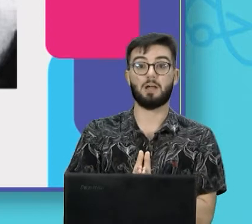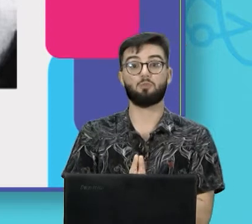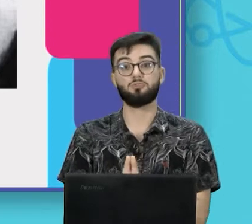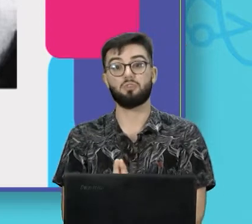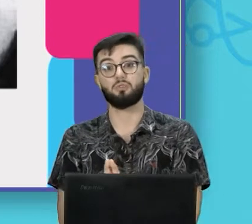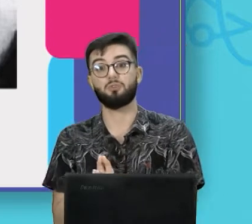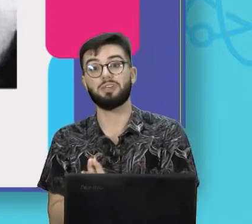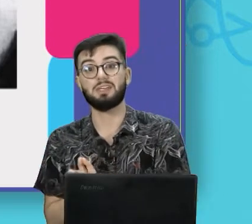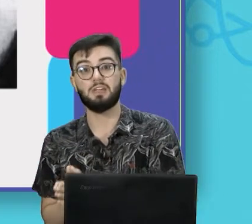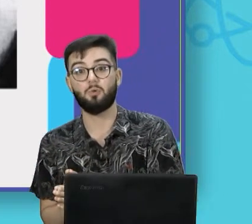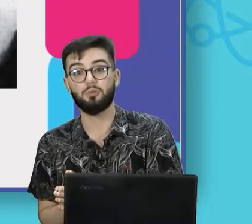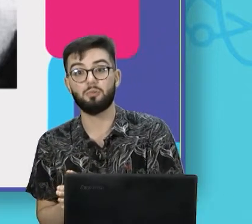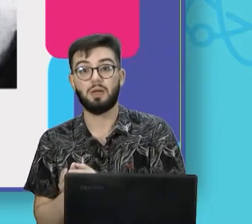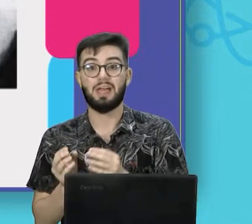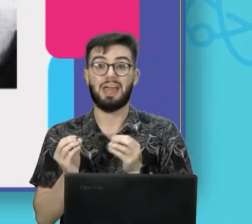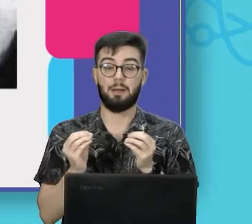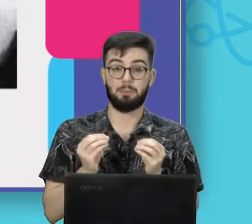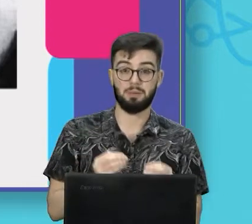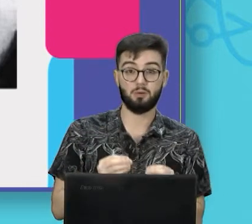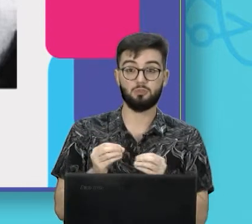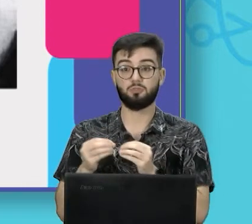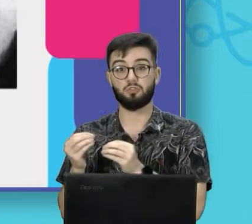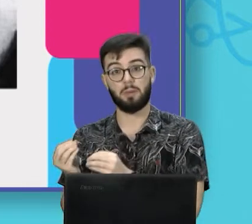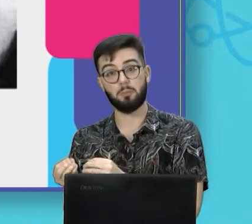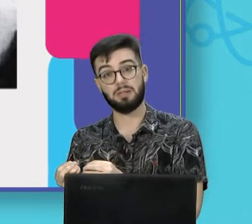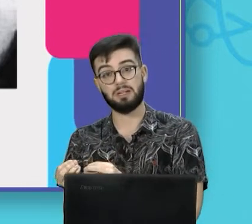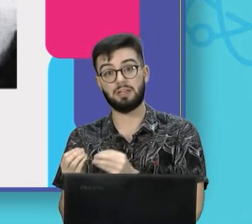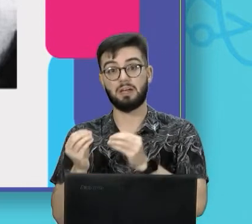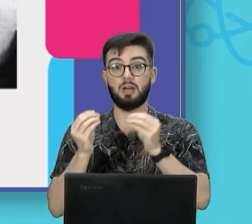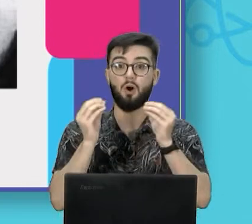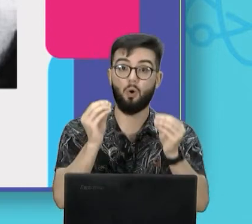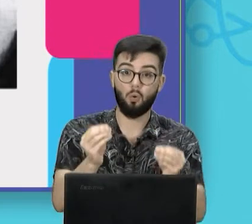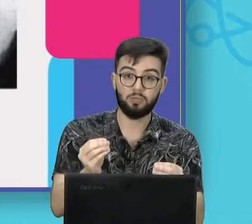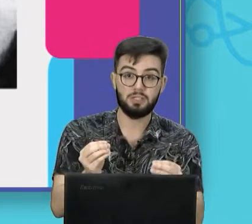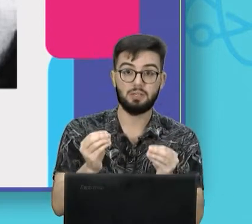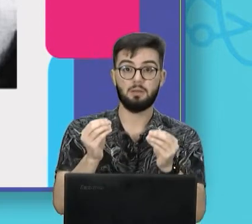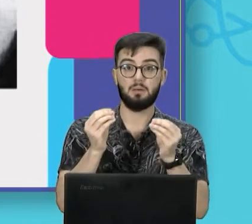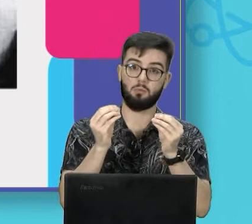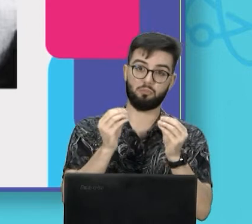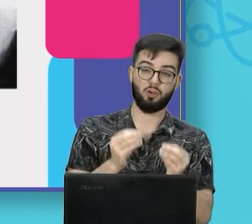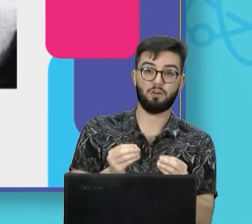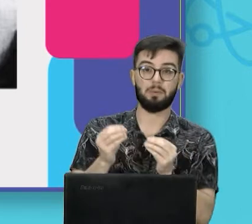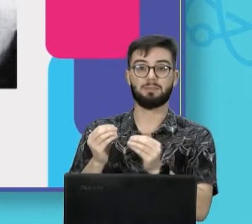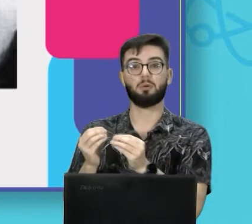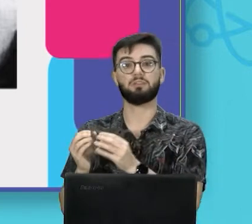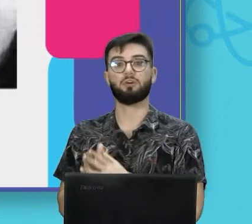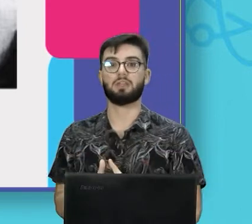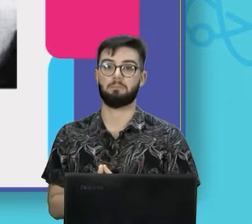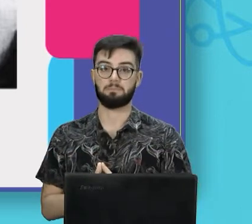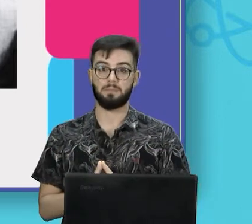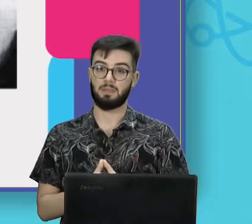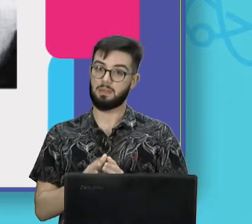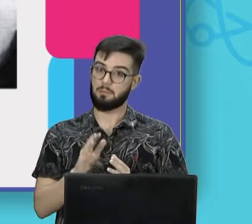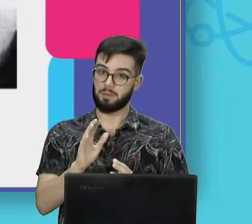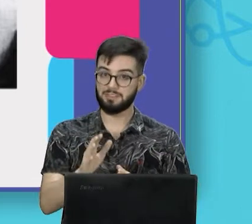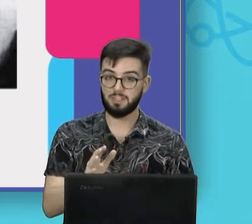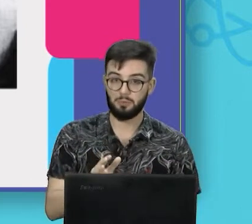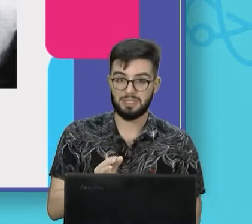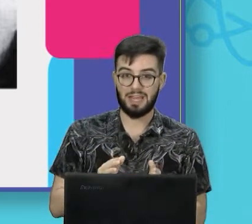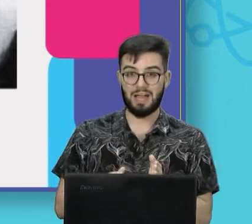exemplo na Constituição de 88 é a primeira constituição republicana onde os analfabetos podem votar